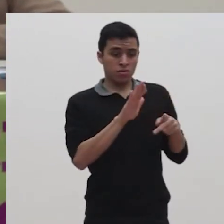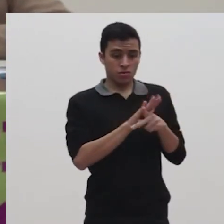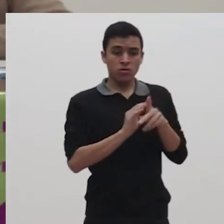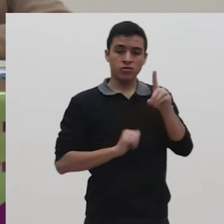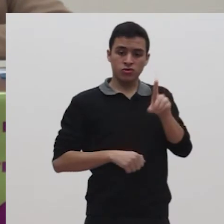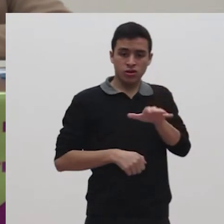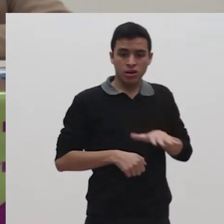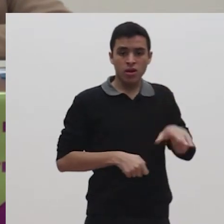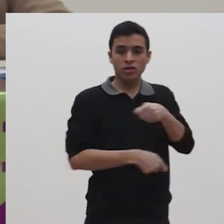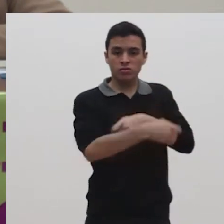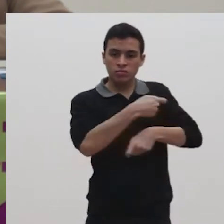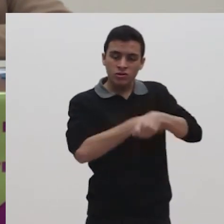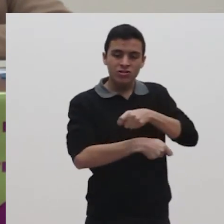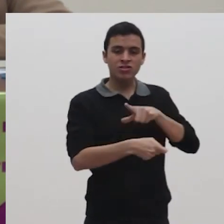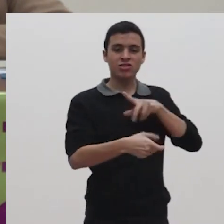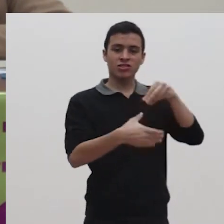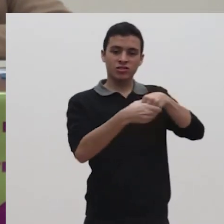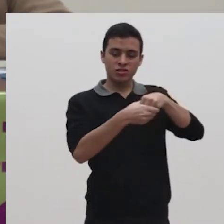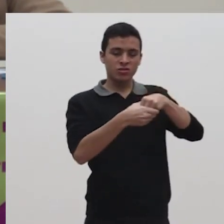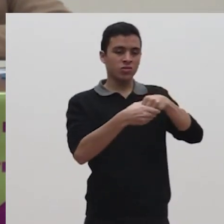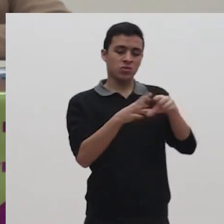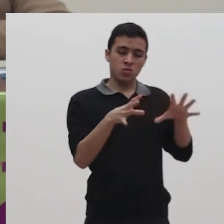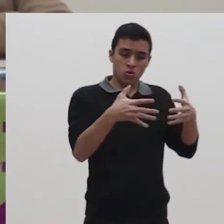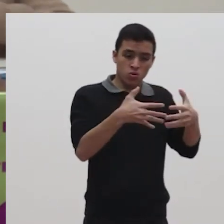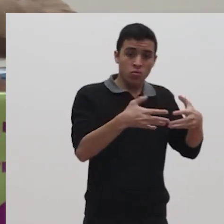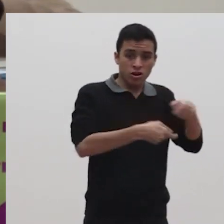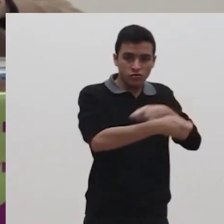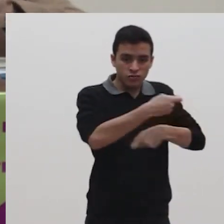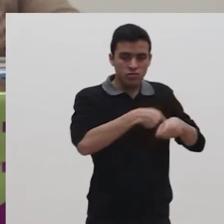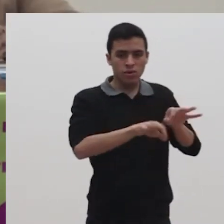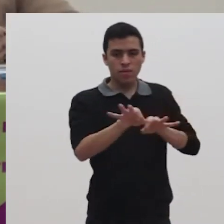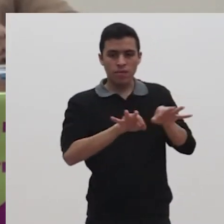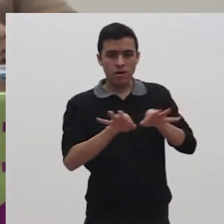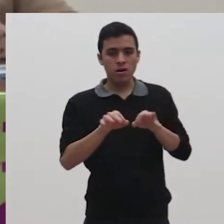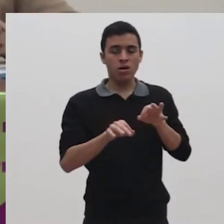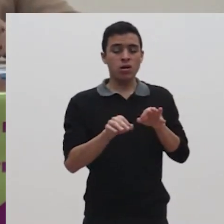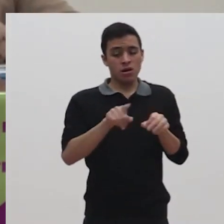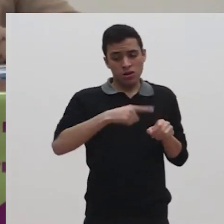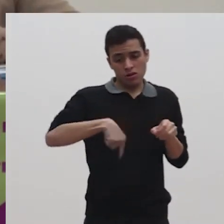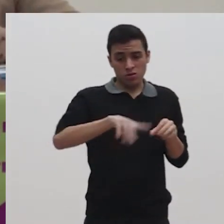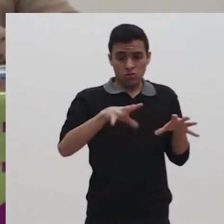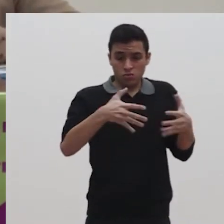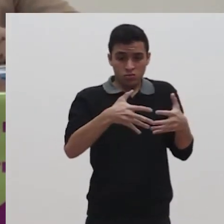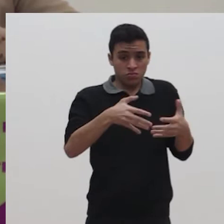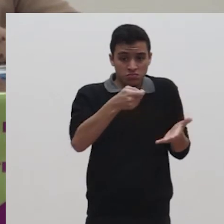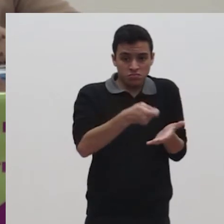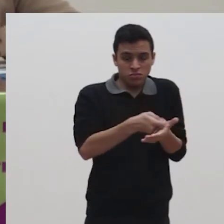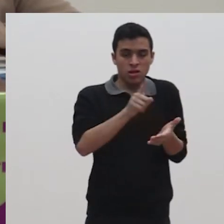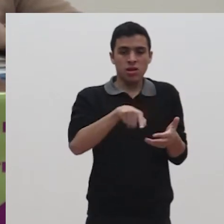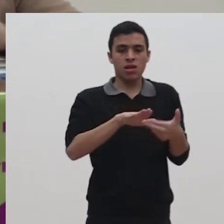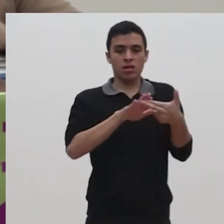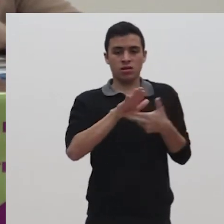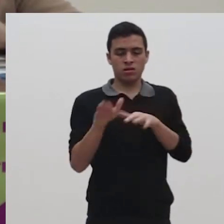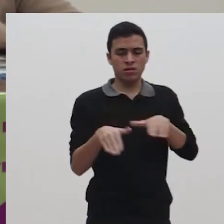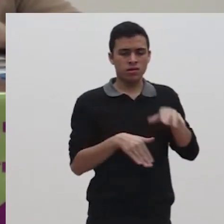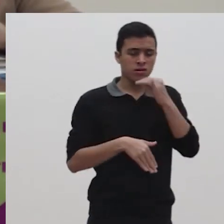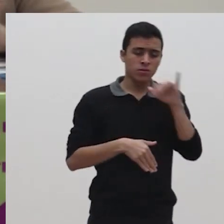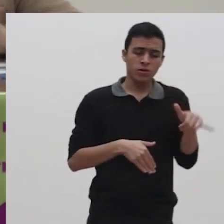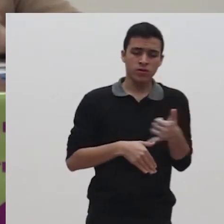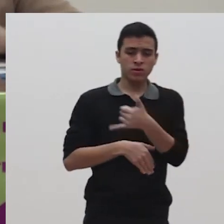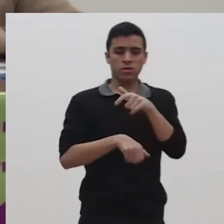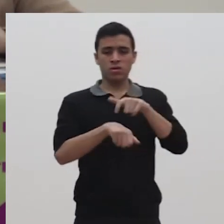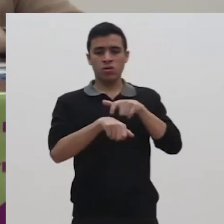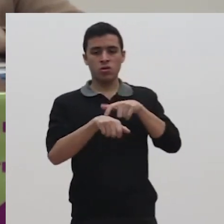direito administrativo, dentro, enfim, de um órgão administrativo, portaria é norma. Deixa eu aproveitar,